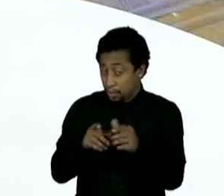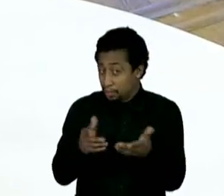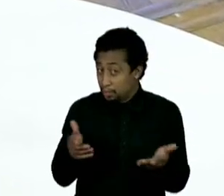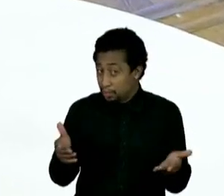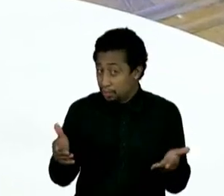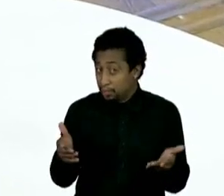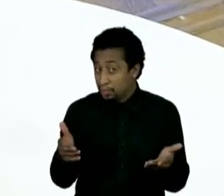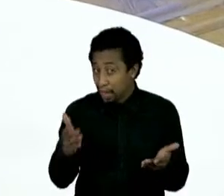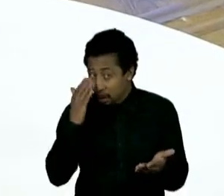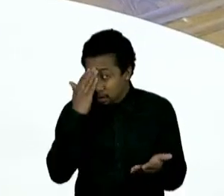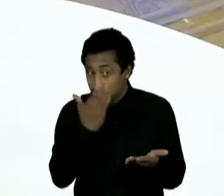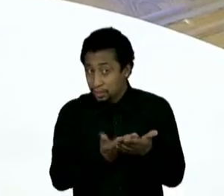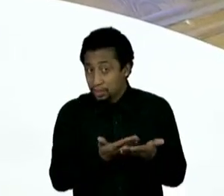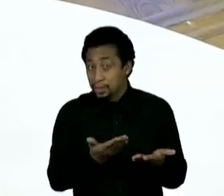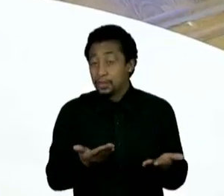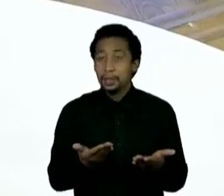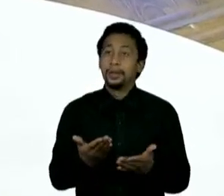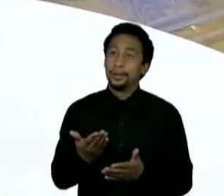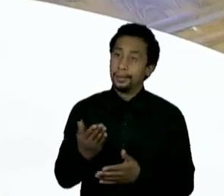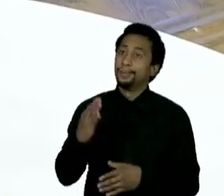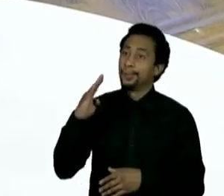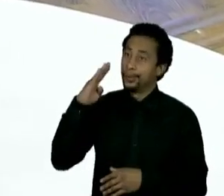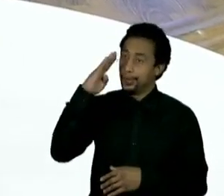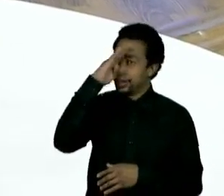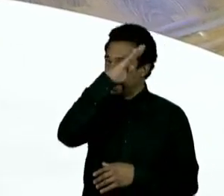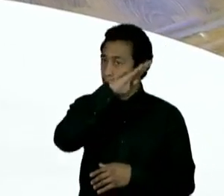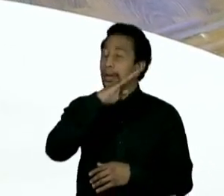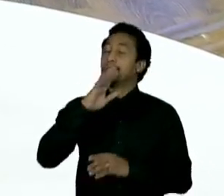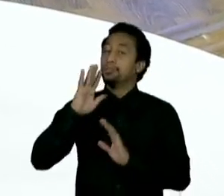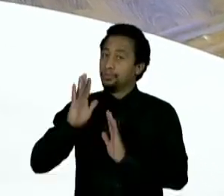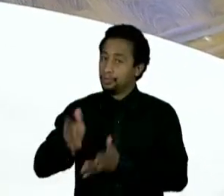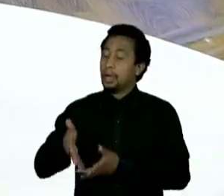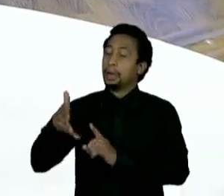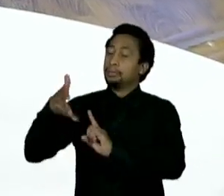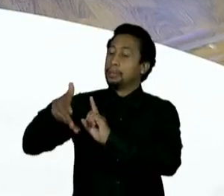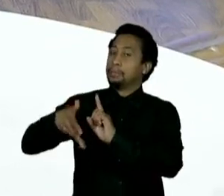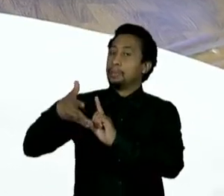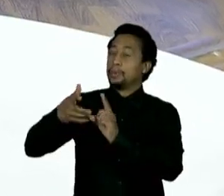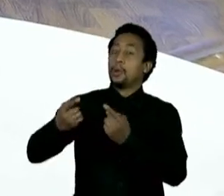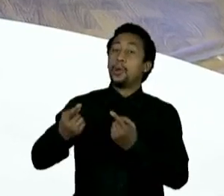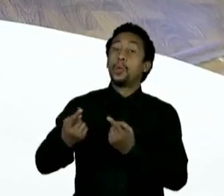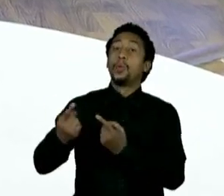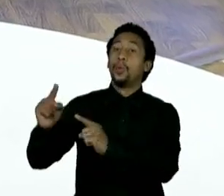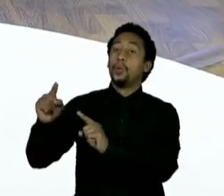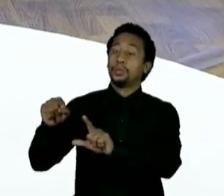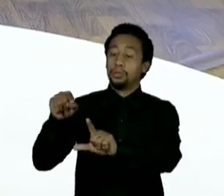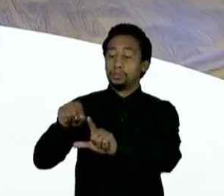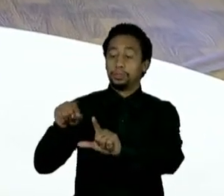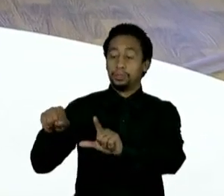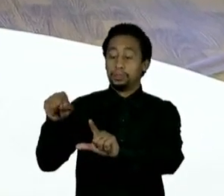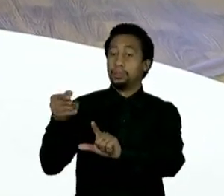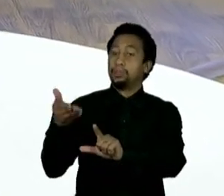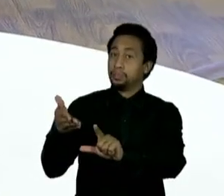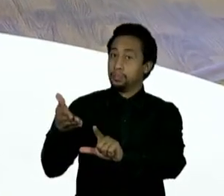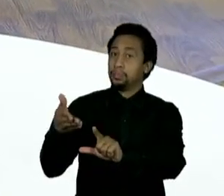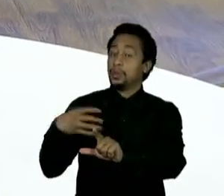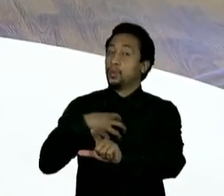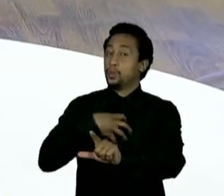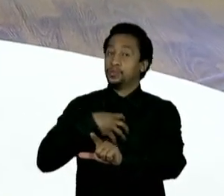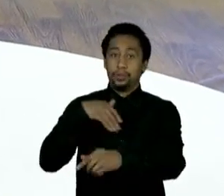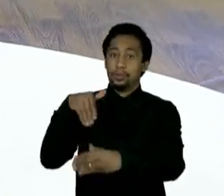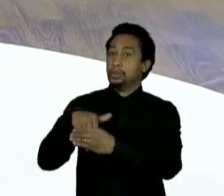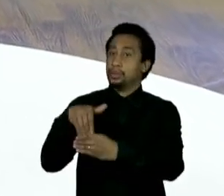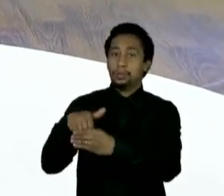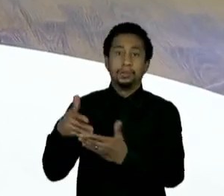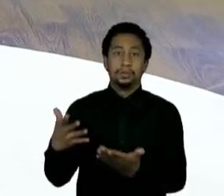várias vezes ele se manifestou contrário ao processo eleitoral do formato que nós temos que é uma urna eletrônica né ele disse isso